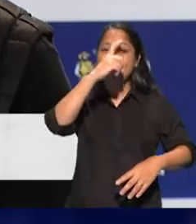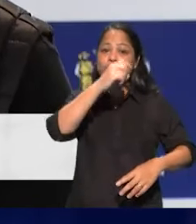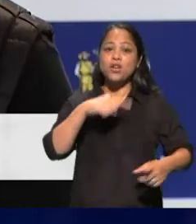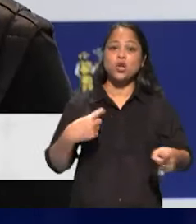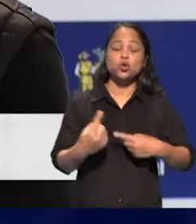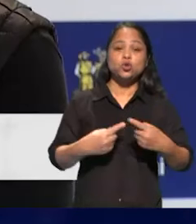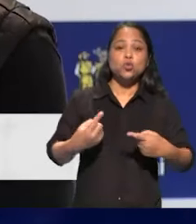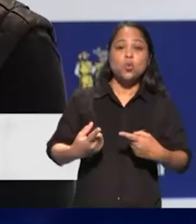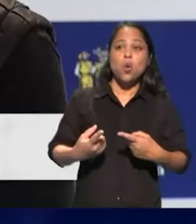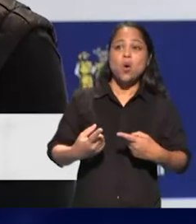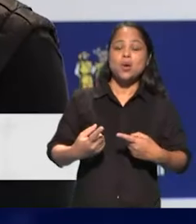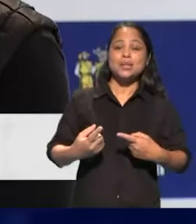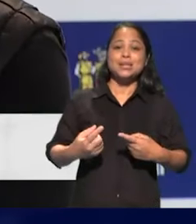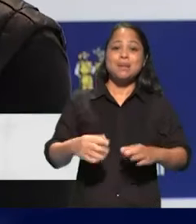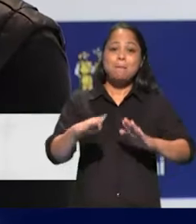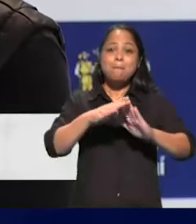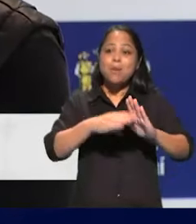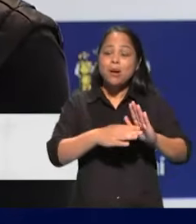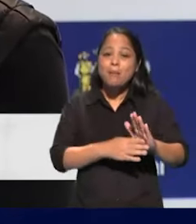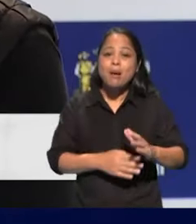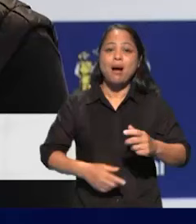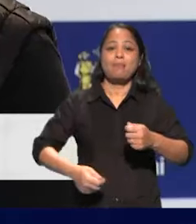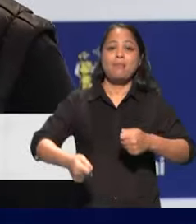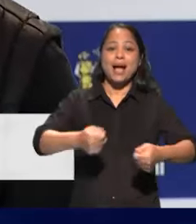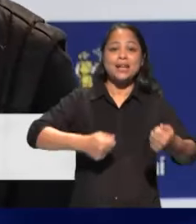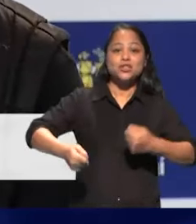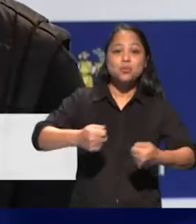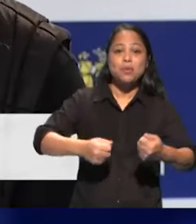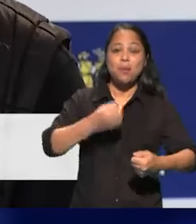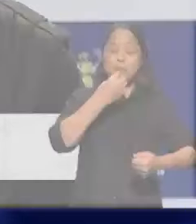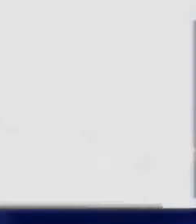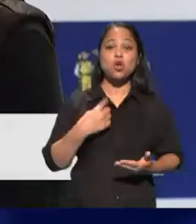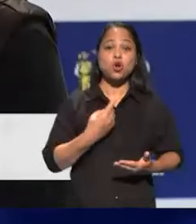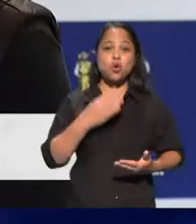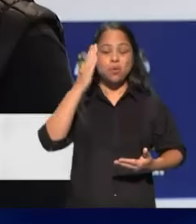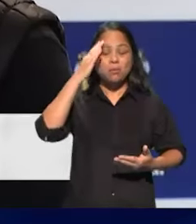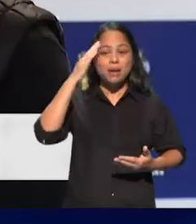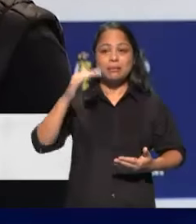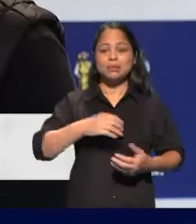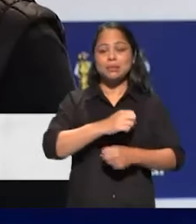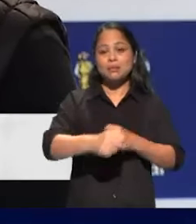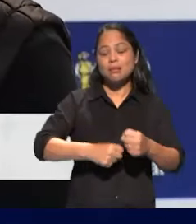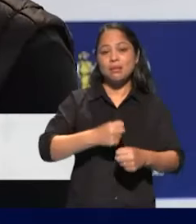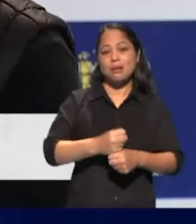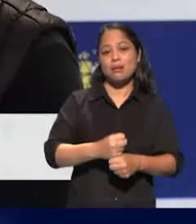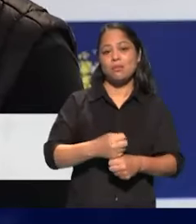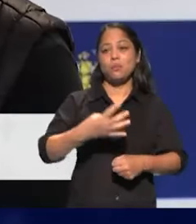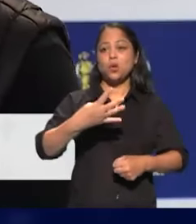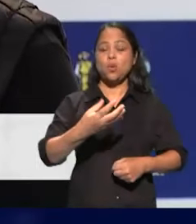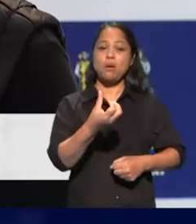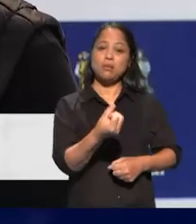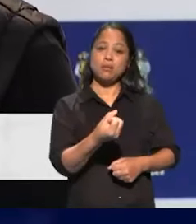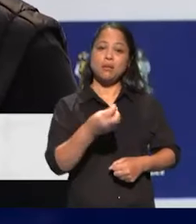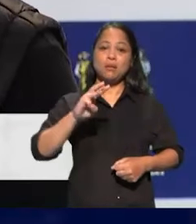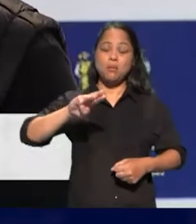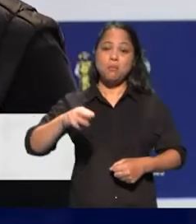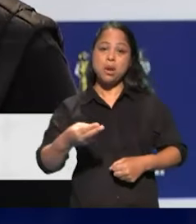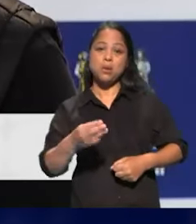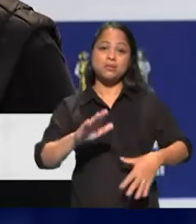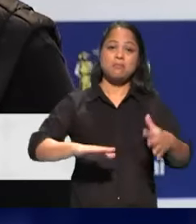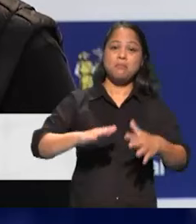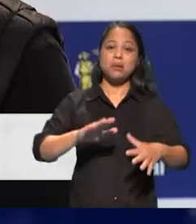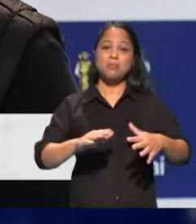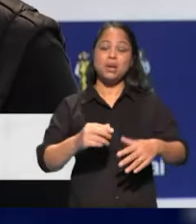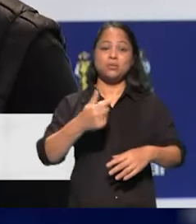que você não tem que cortar drasticamente muitas despesas e não só algumas despesas o 46 milhões representa mais ou menos 23